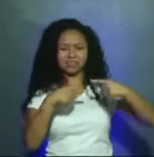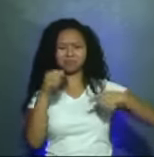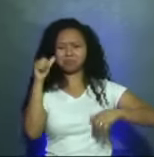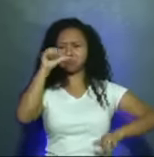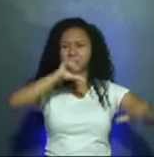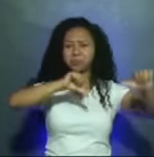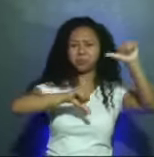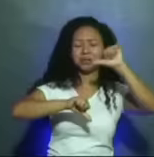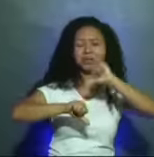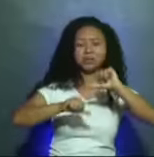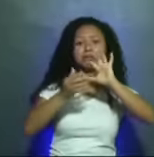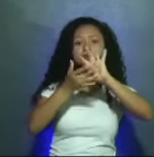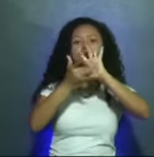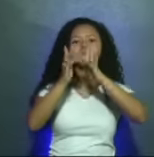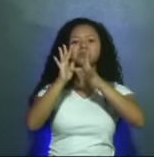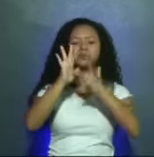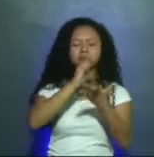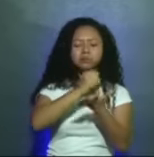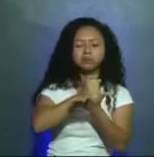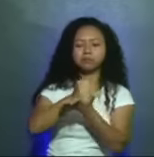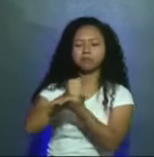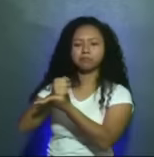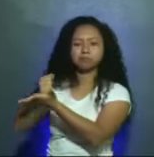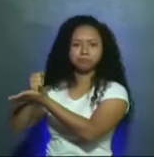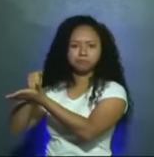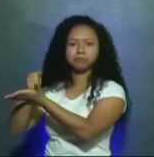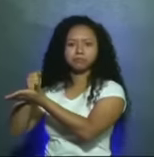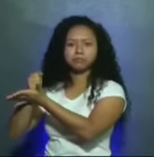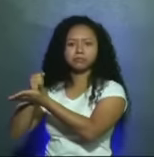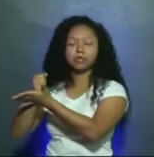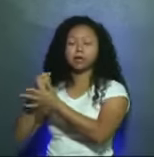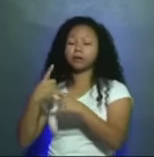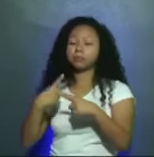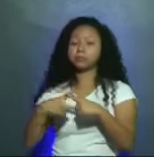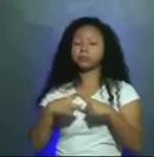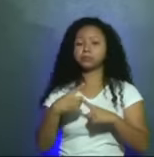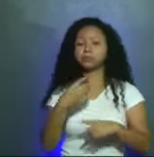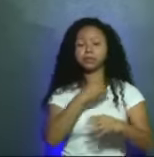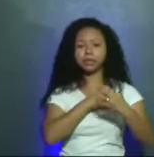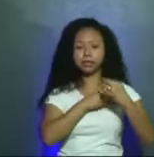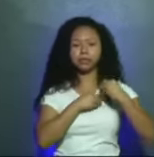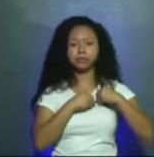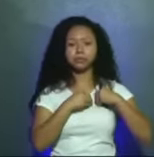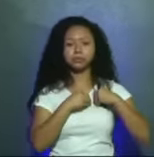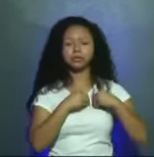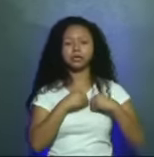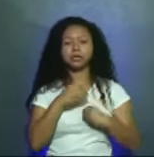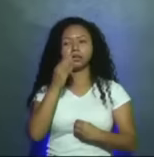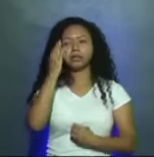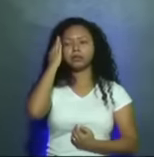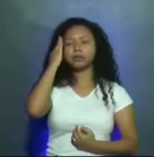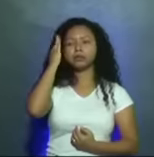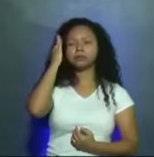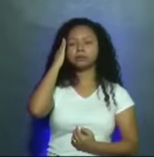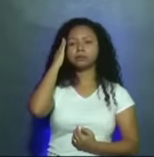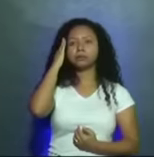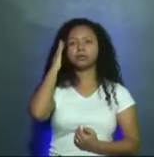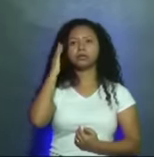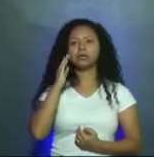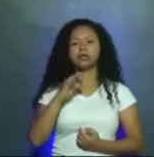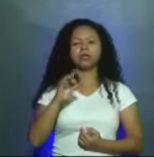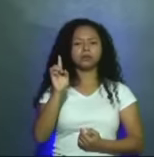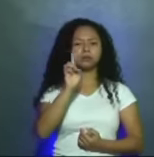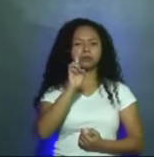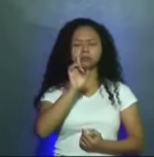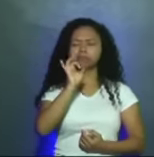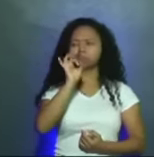sobre si, né? Porque o pecado, nós sabemos que, né, não só a morte